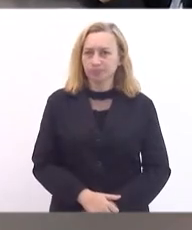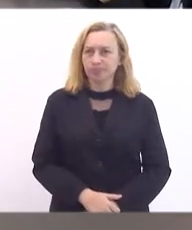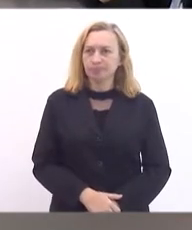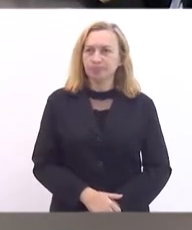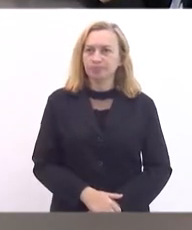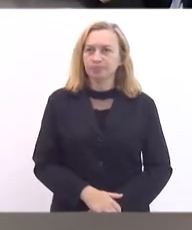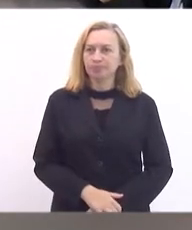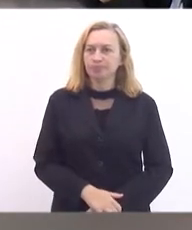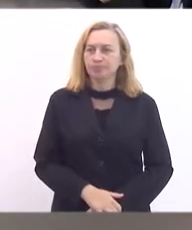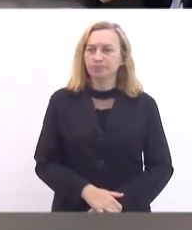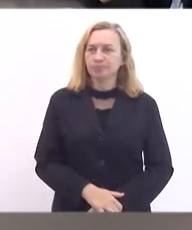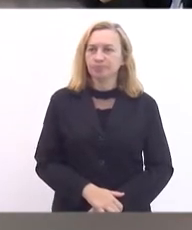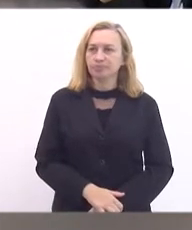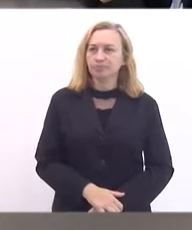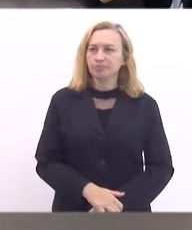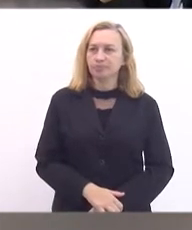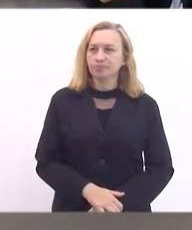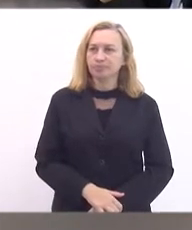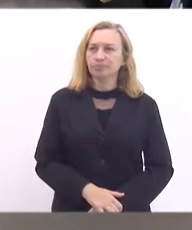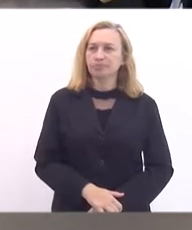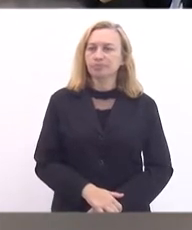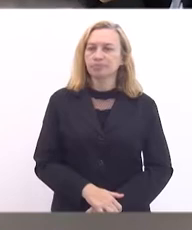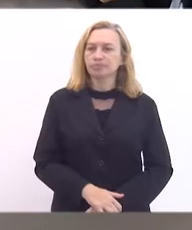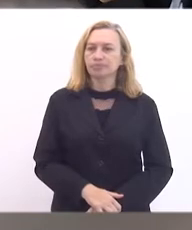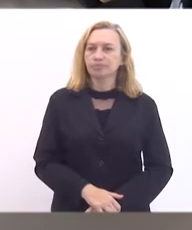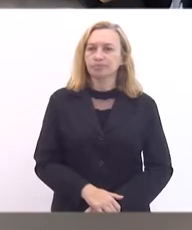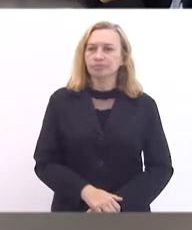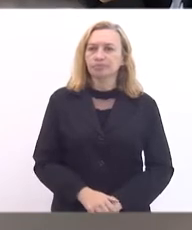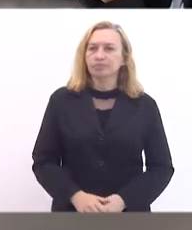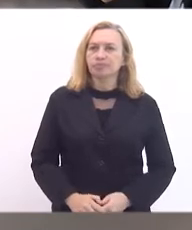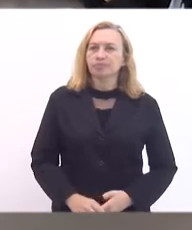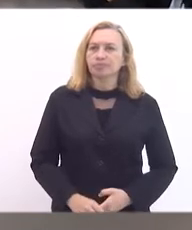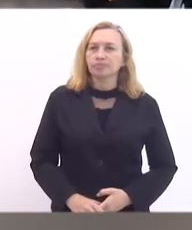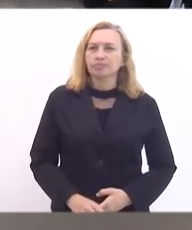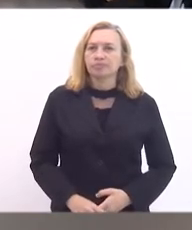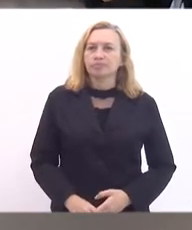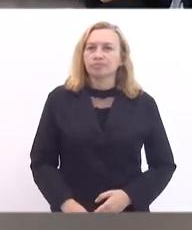E aí E aí